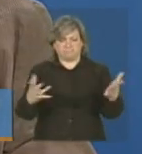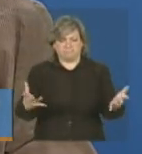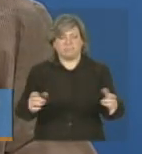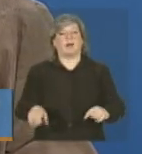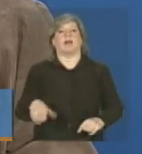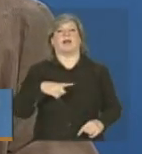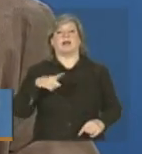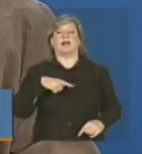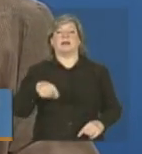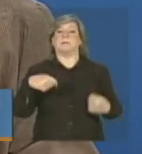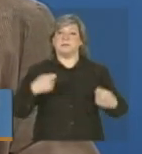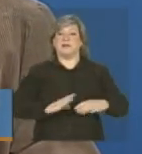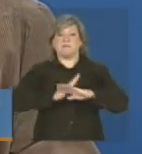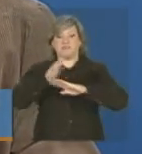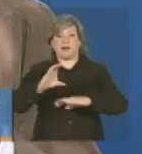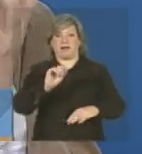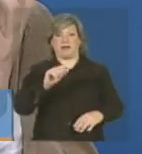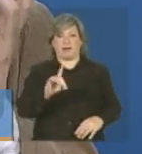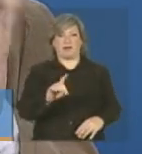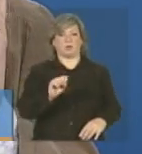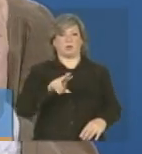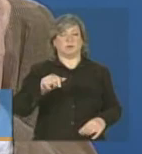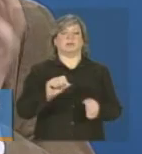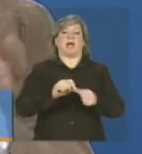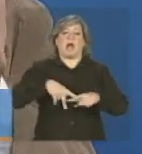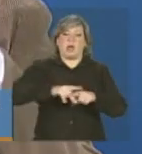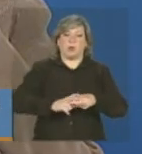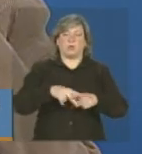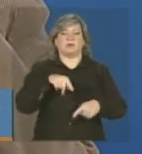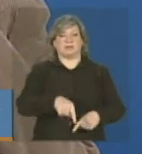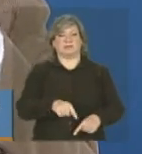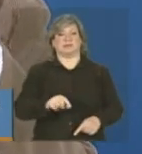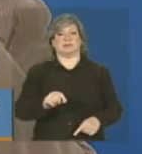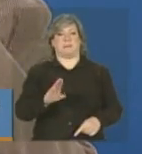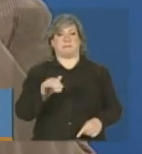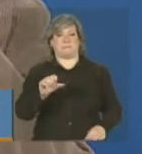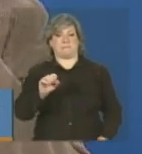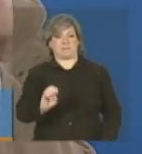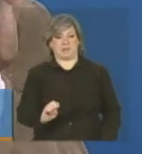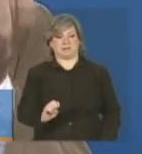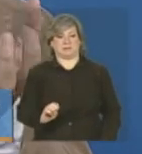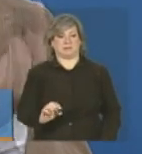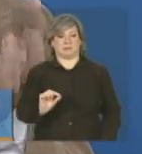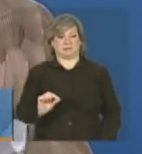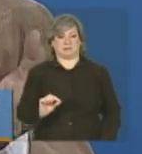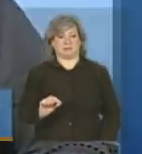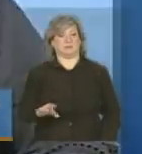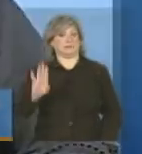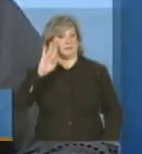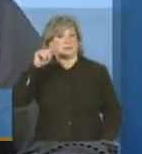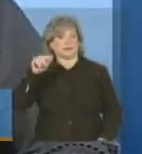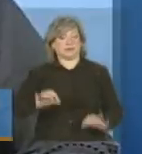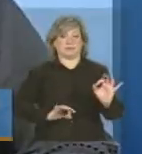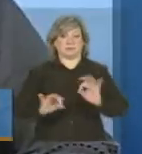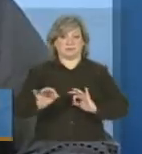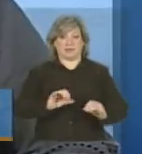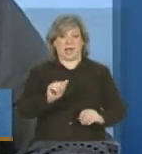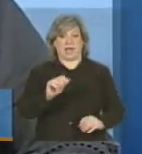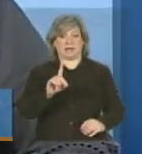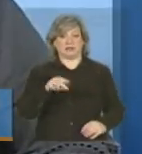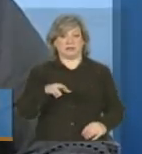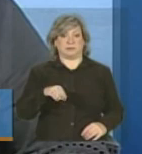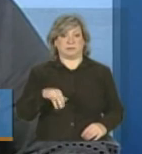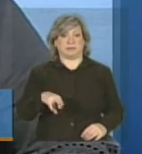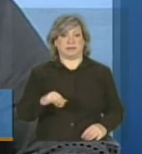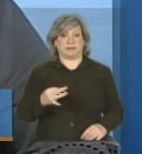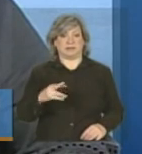CAD Suas e atualizar aquela base. Porque, reforçando, o administrador titular e o adjunto, eles obrigatoriamente